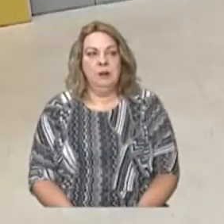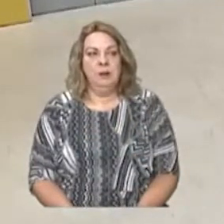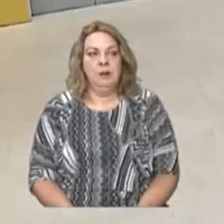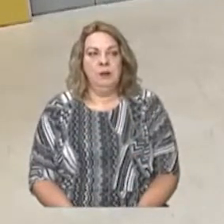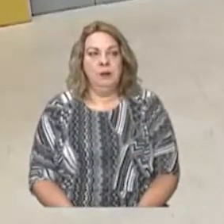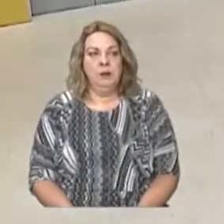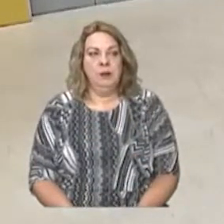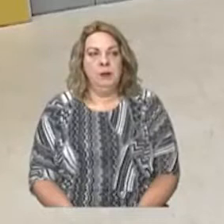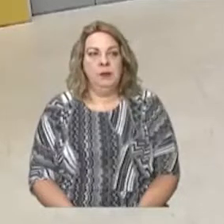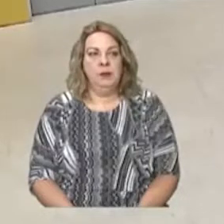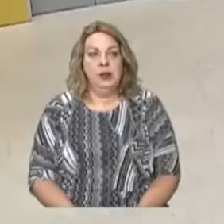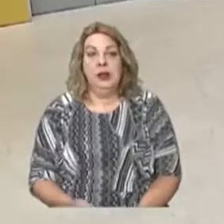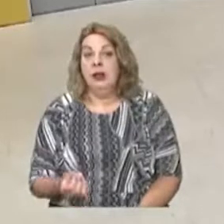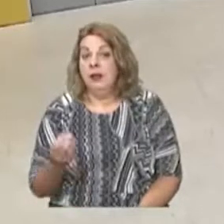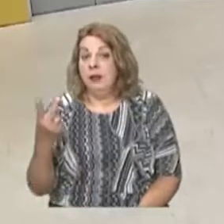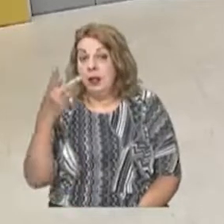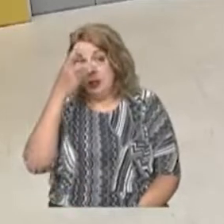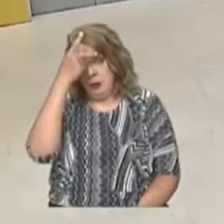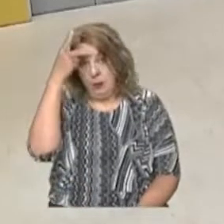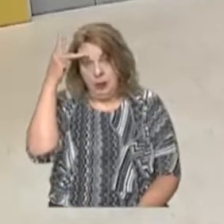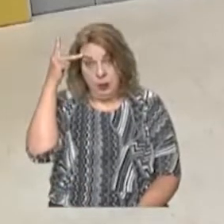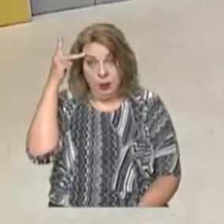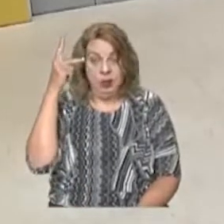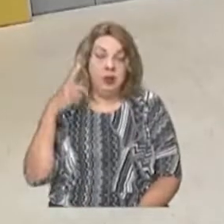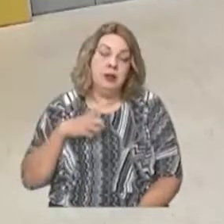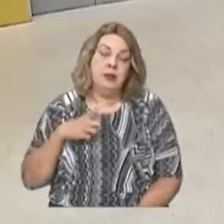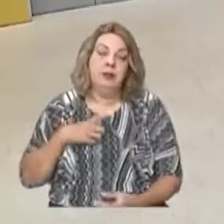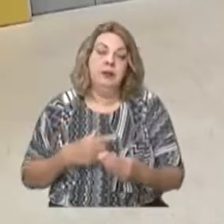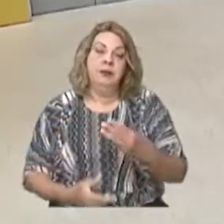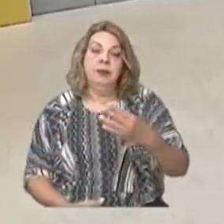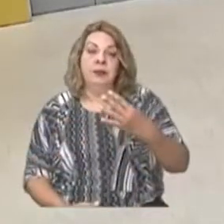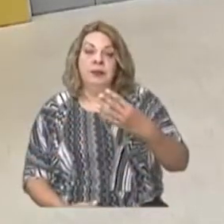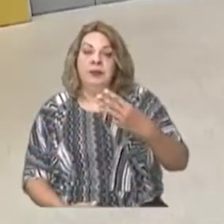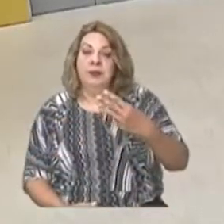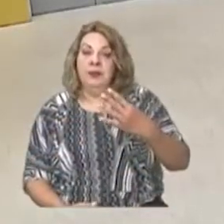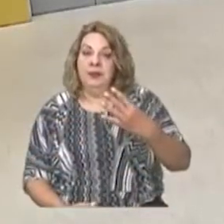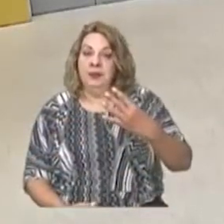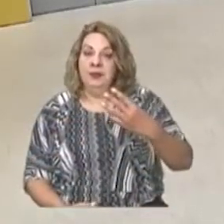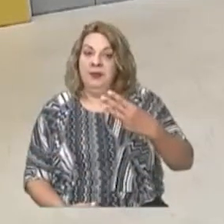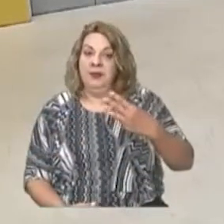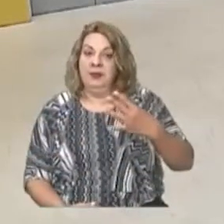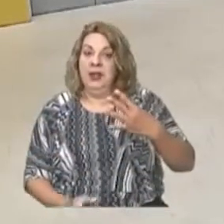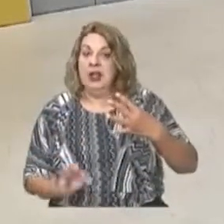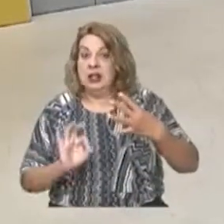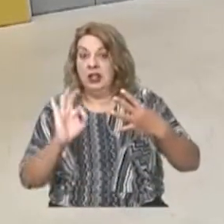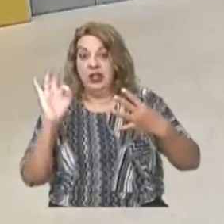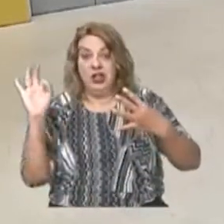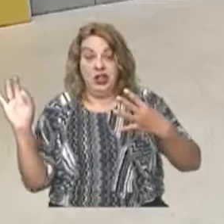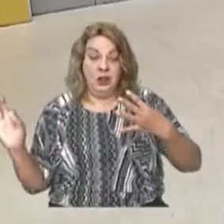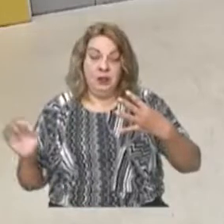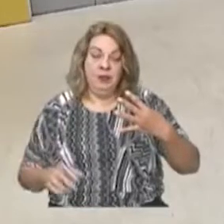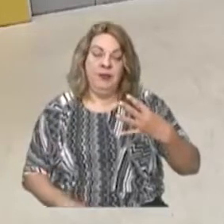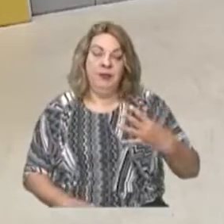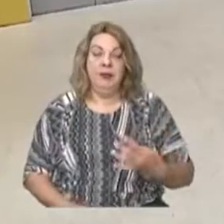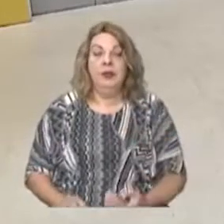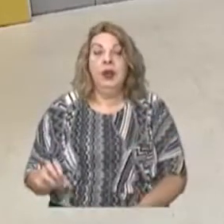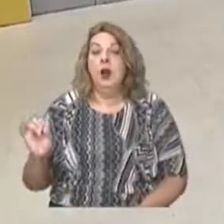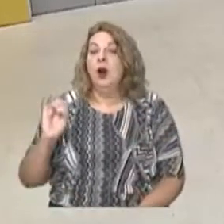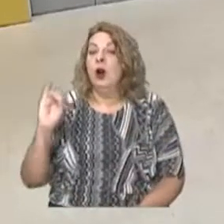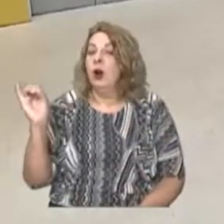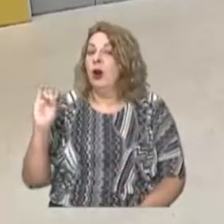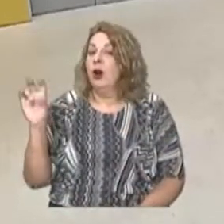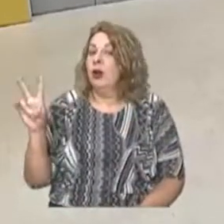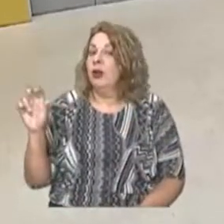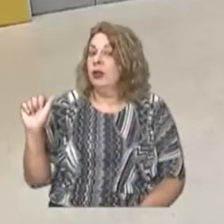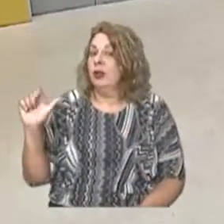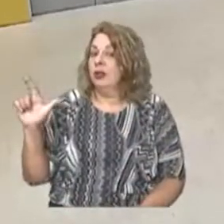gente aí sintonizado. Olha o 34, 34. Seu Valto do Salão Palace